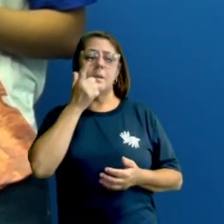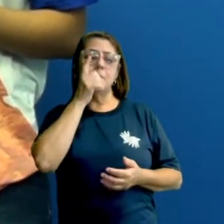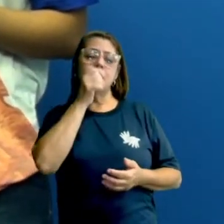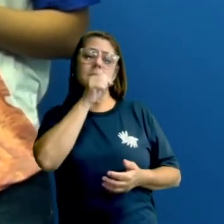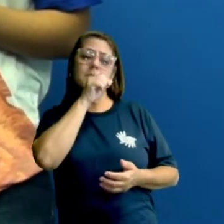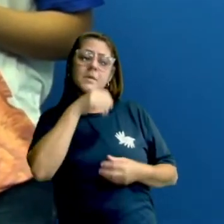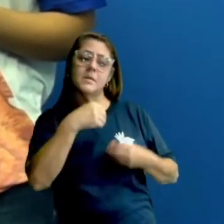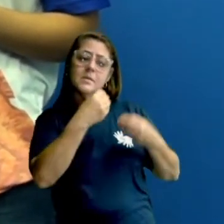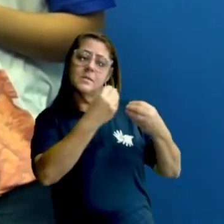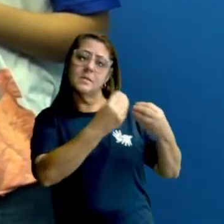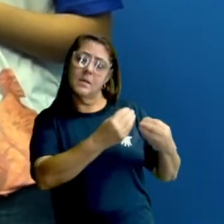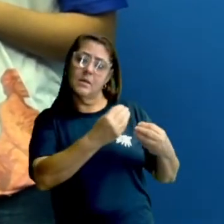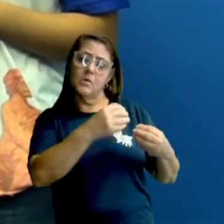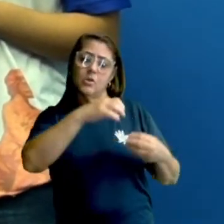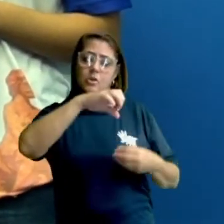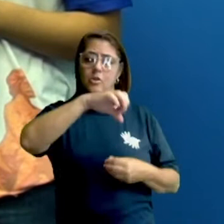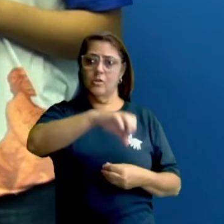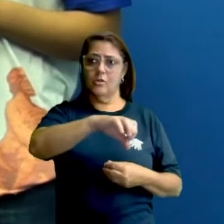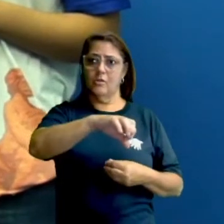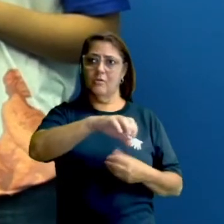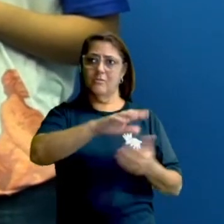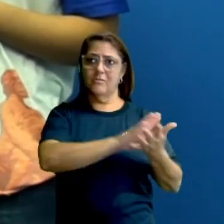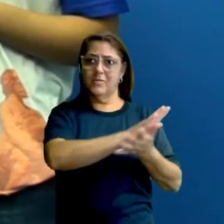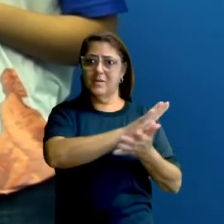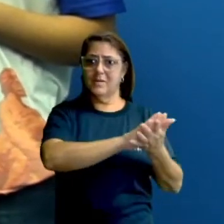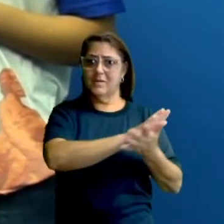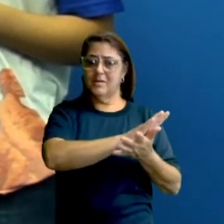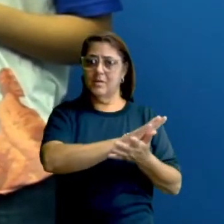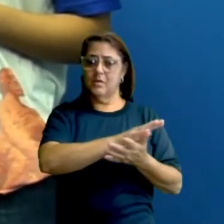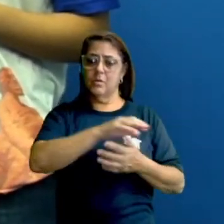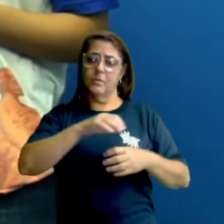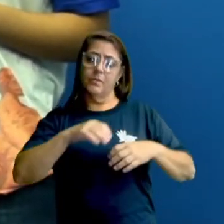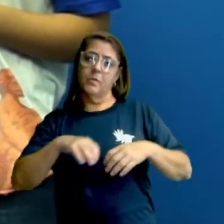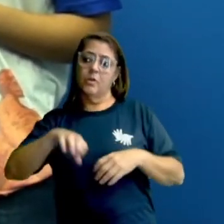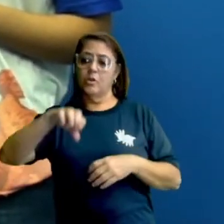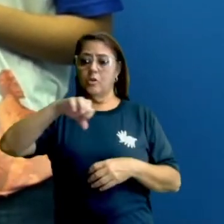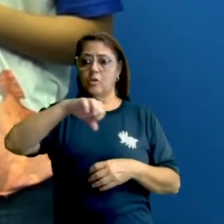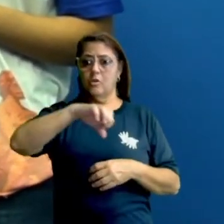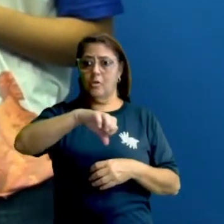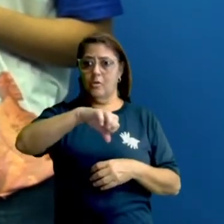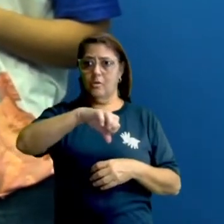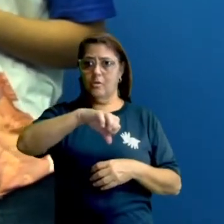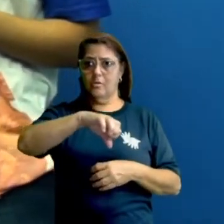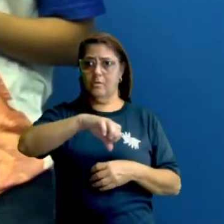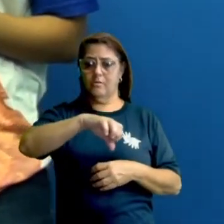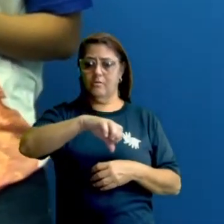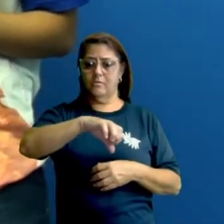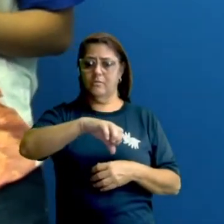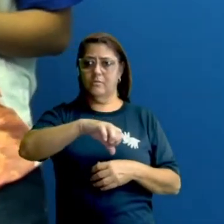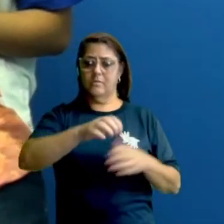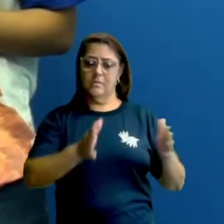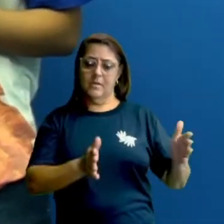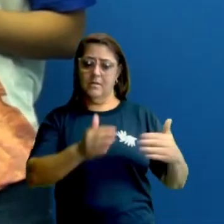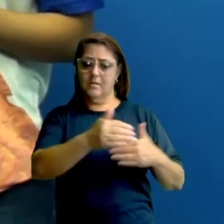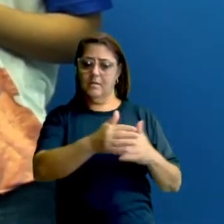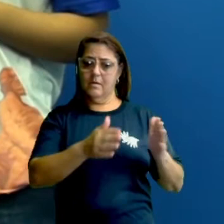da sua mãe eram 9. Porque, aqui tem a quantidade que tem na